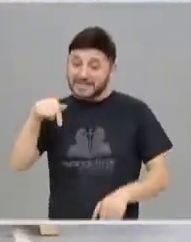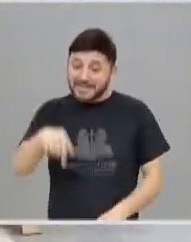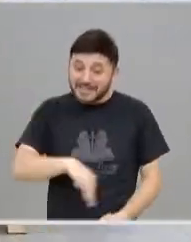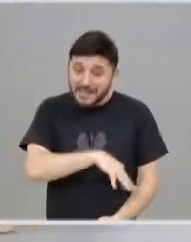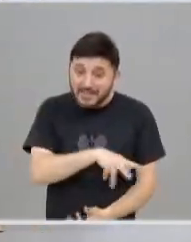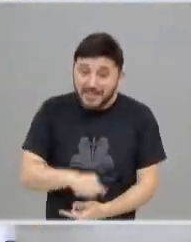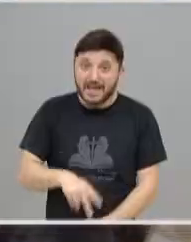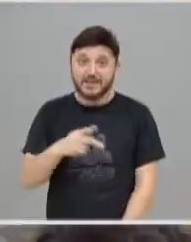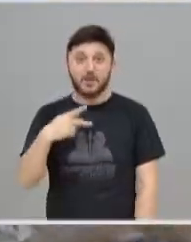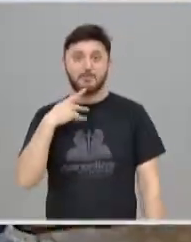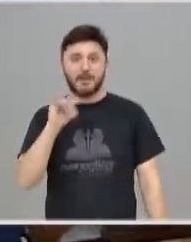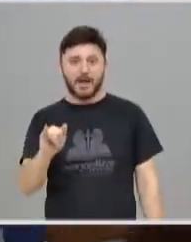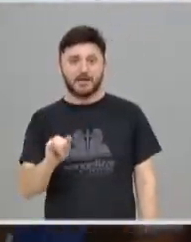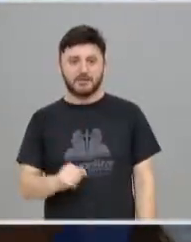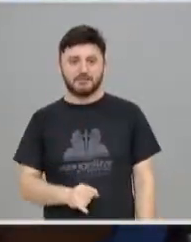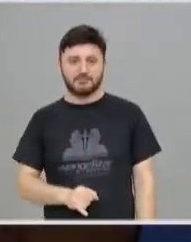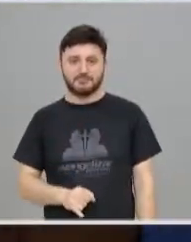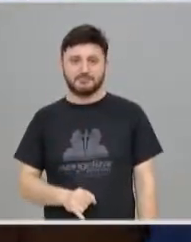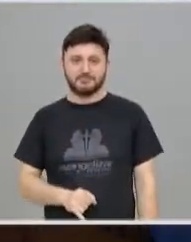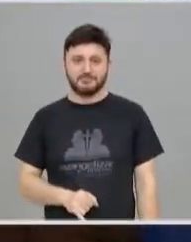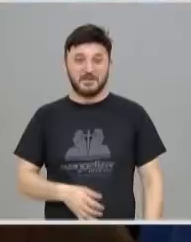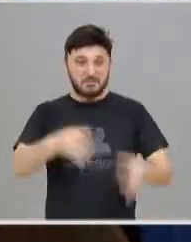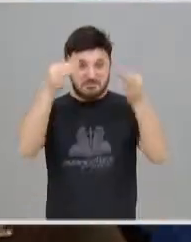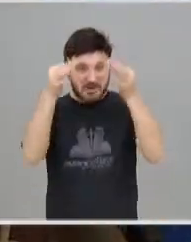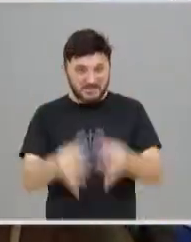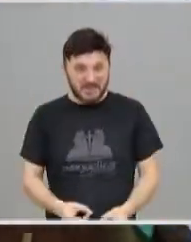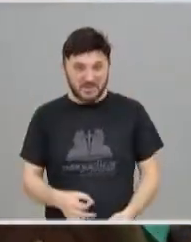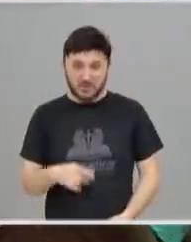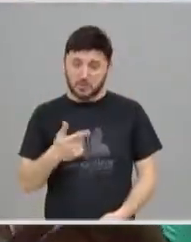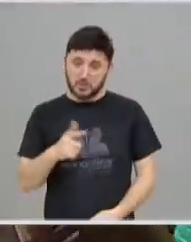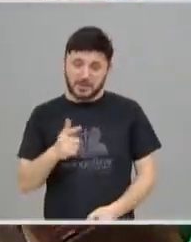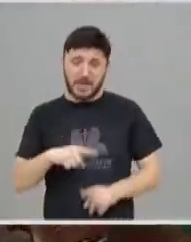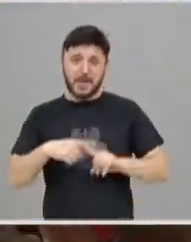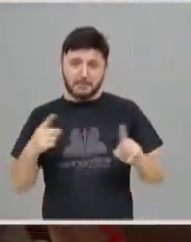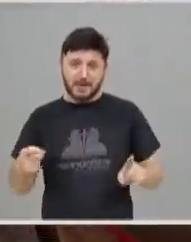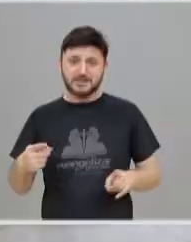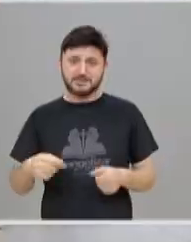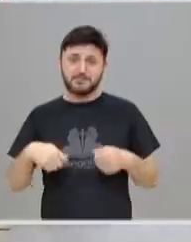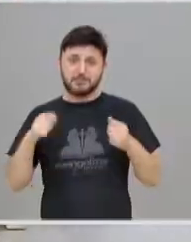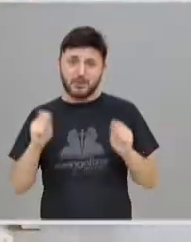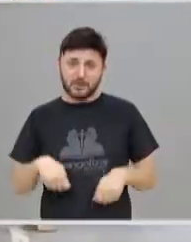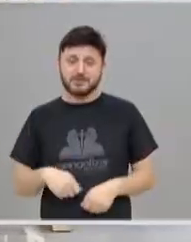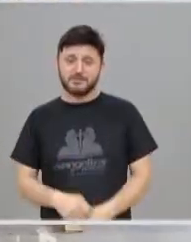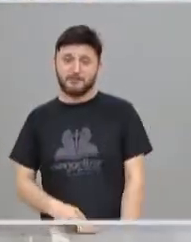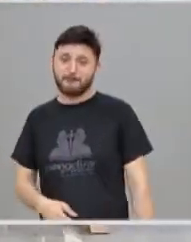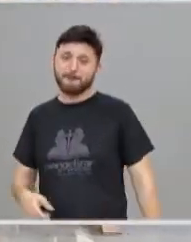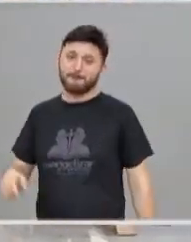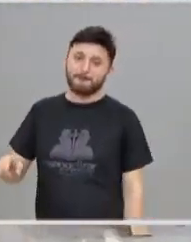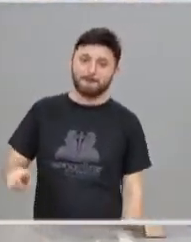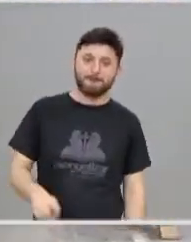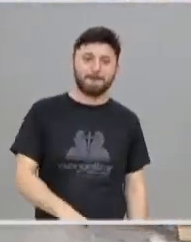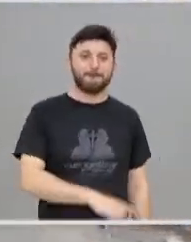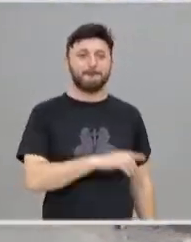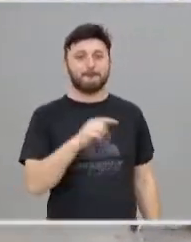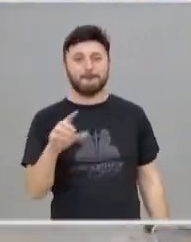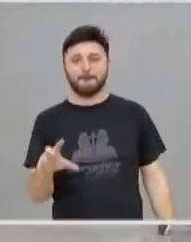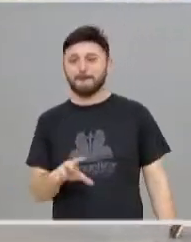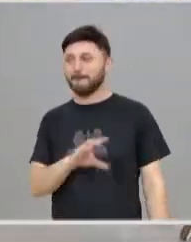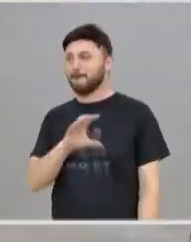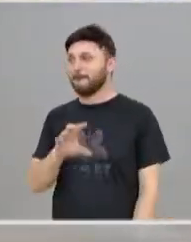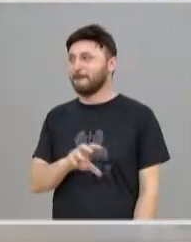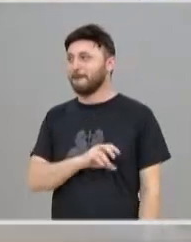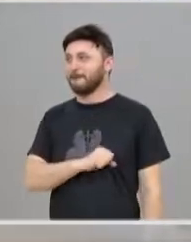Pai imperfeito, quem não tem imperfeição, atire a primeira pedra, meu filho. Vamos lá. Eu te